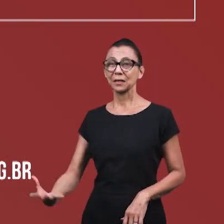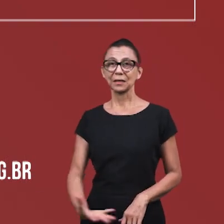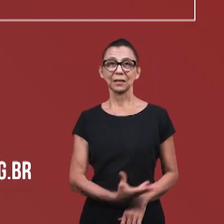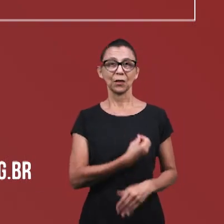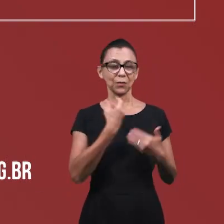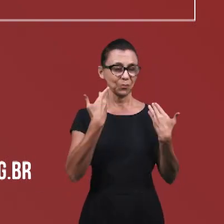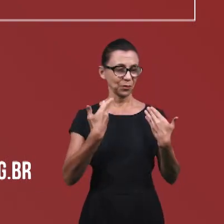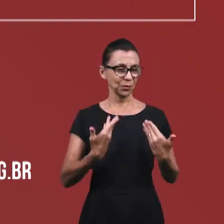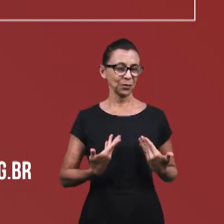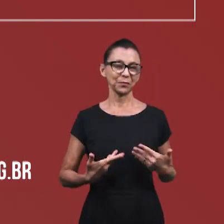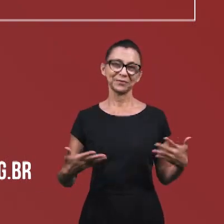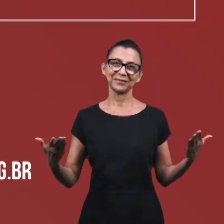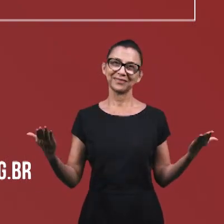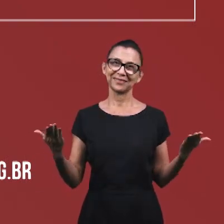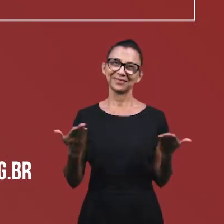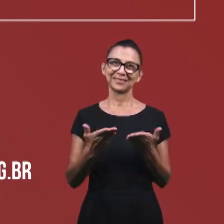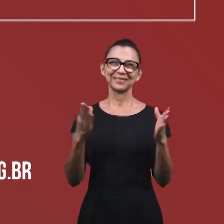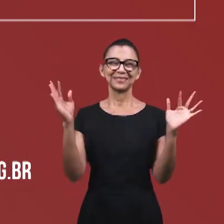agora sou